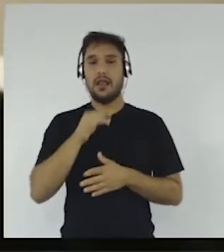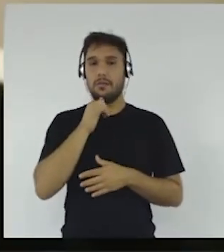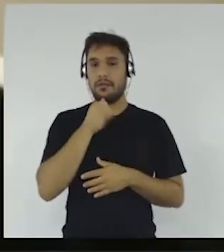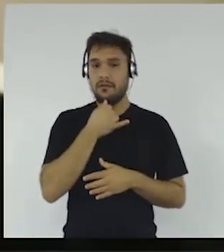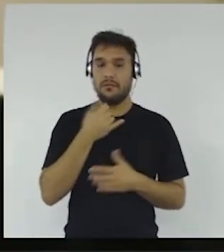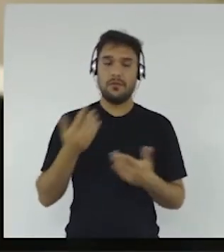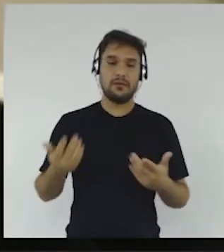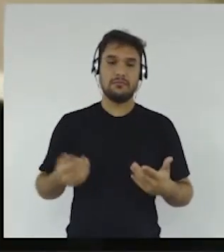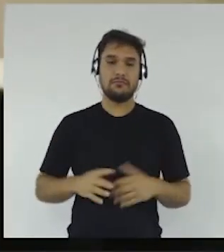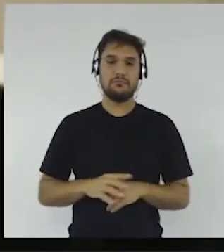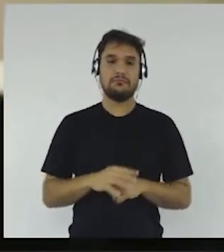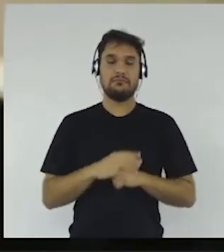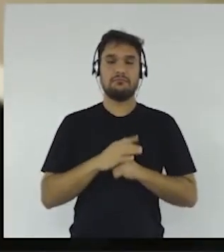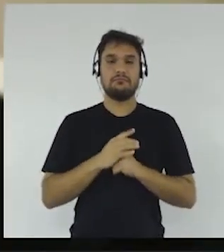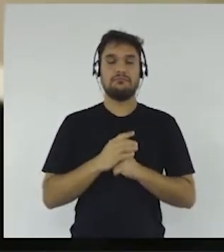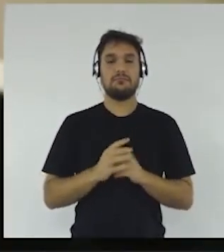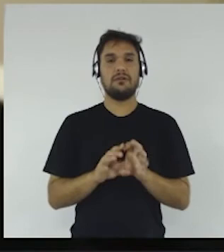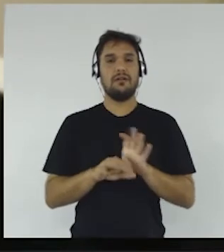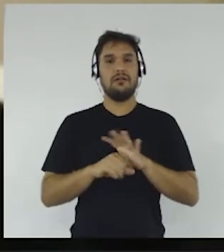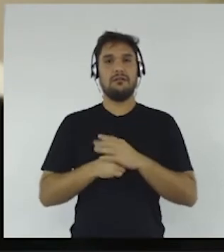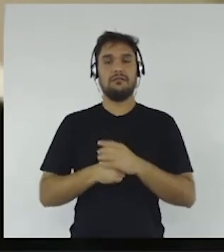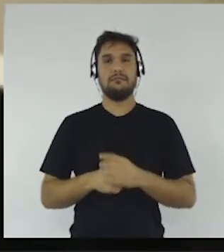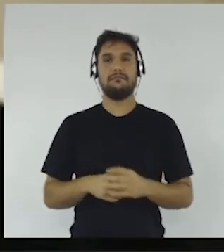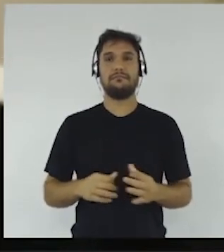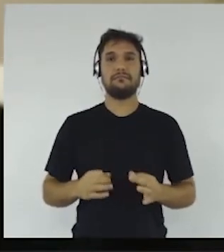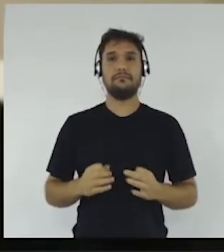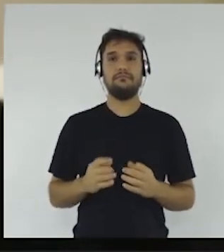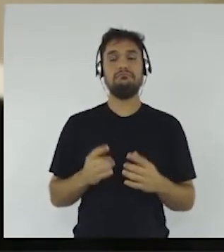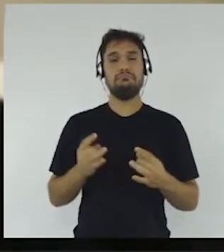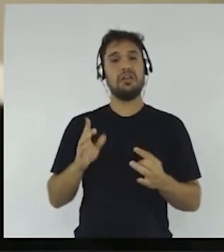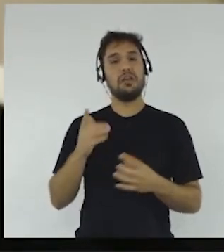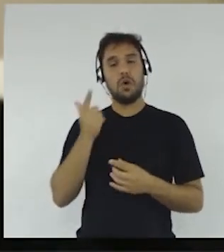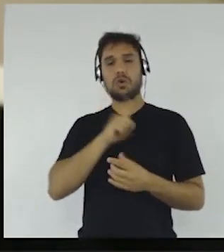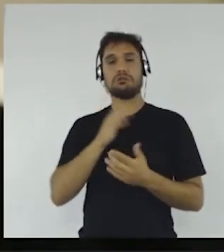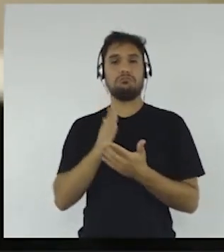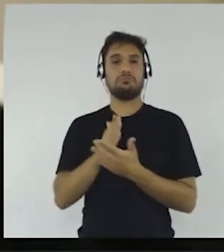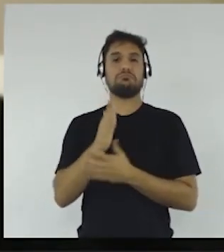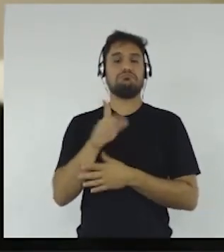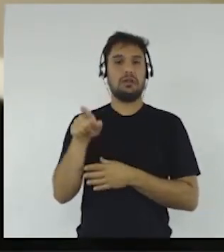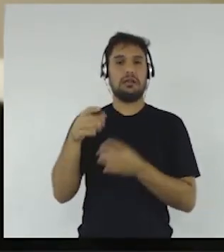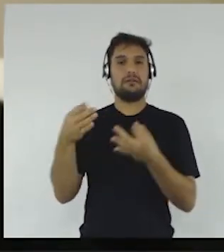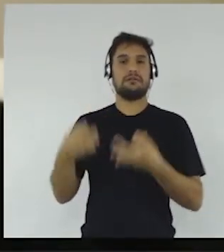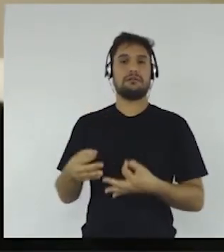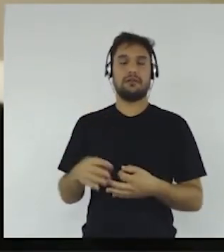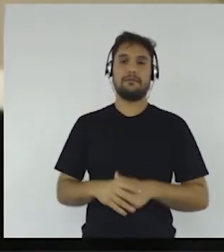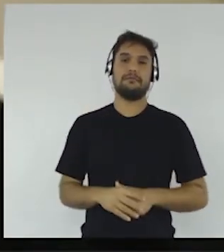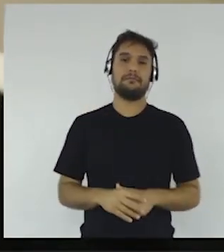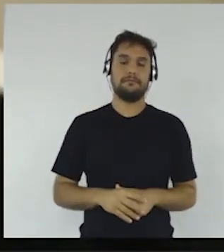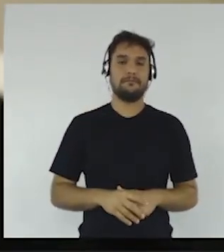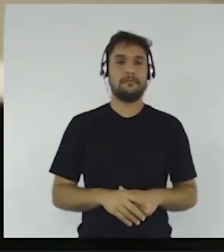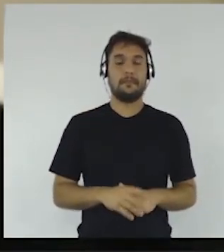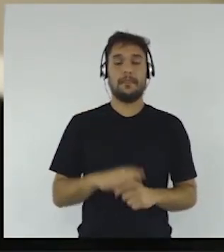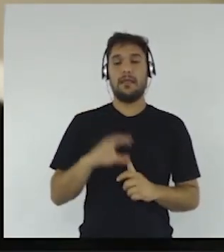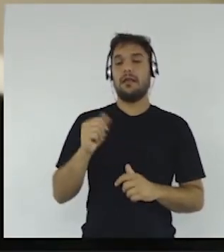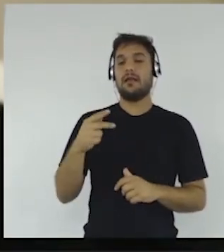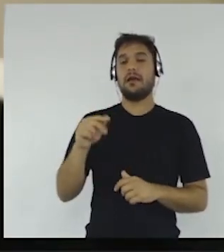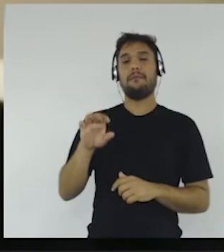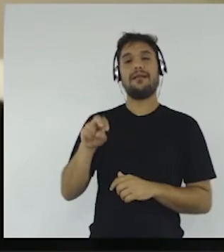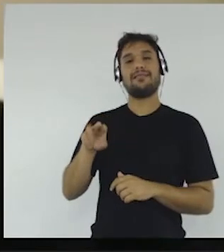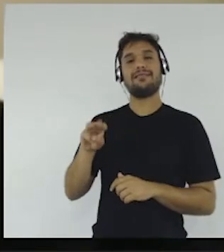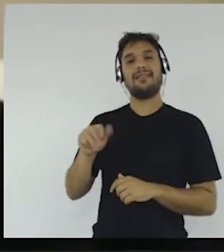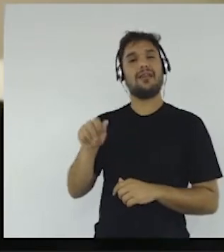lamentavelmente, fora da realidade. E teve êxito na causa, ele estava correto. Capanema não